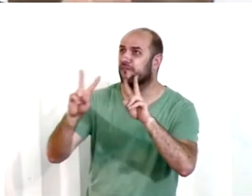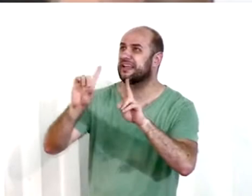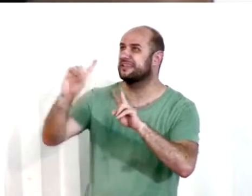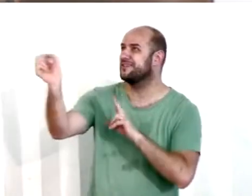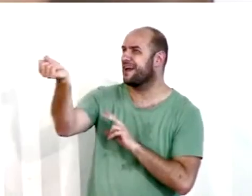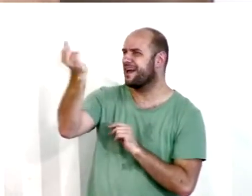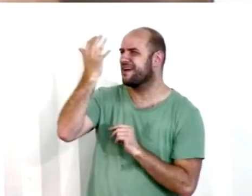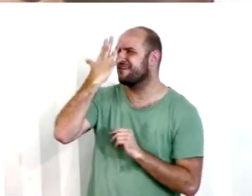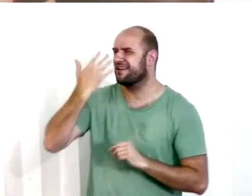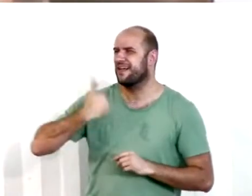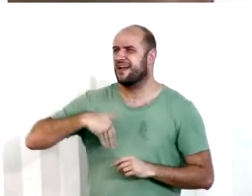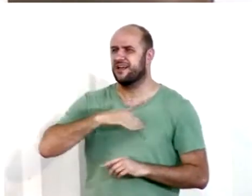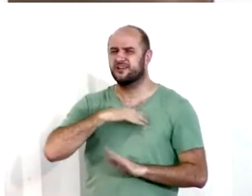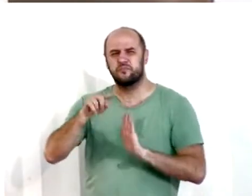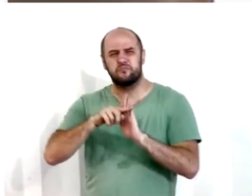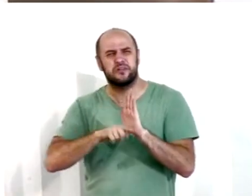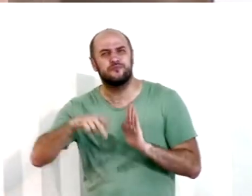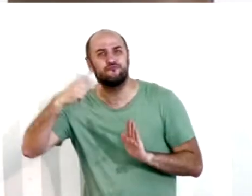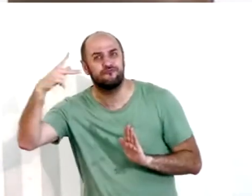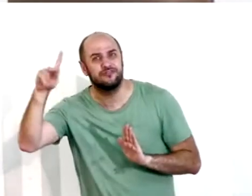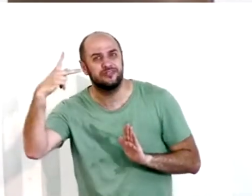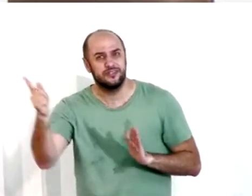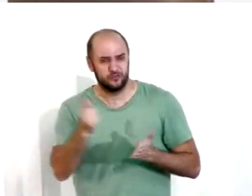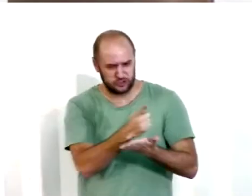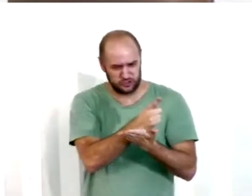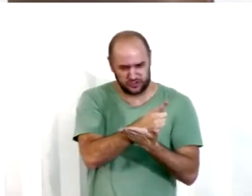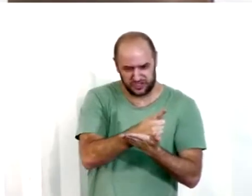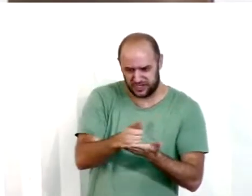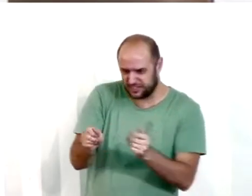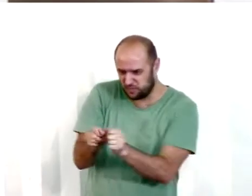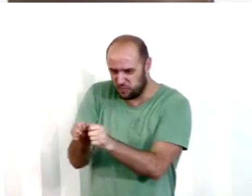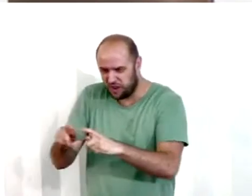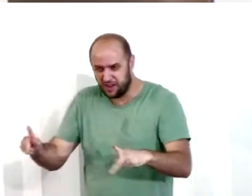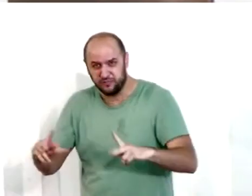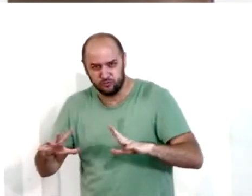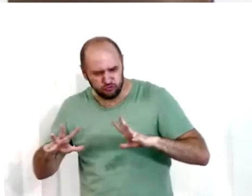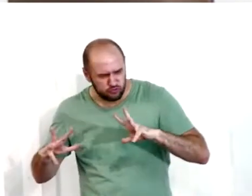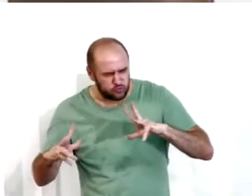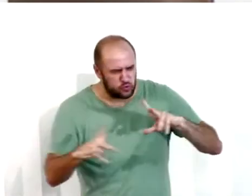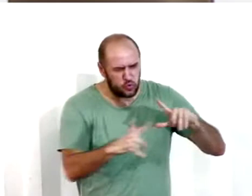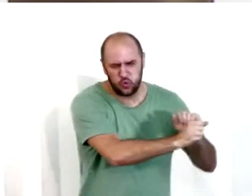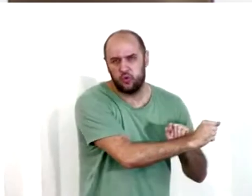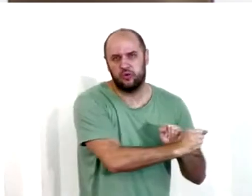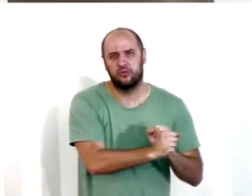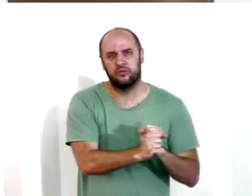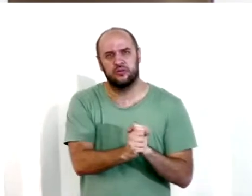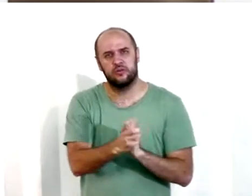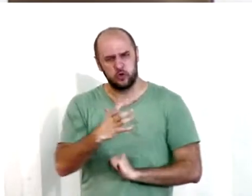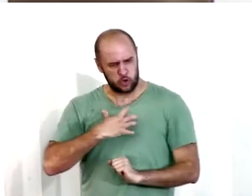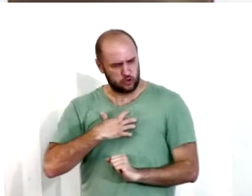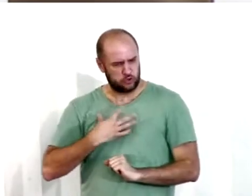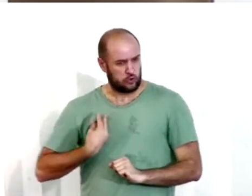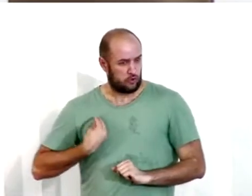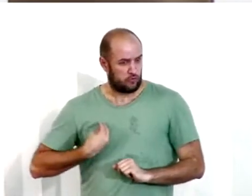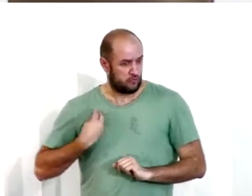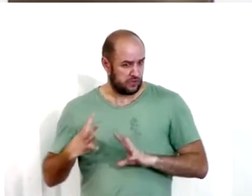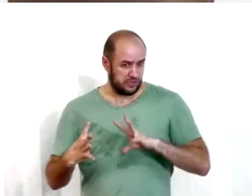para nós todo o seu plano de Gênesis a Apocalipse. E a maneira como nós devemos viver nesse mundo.